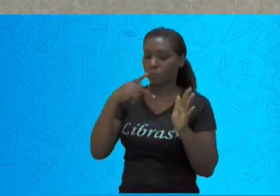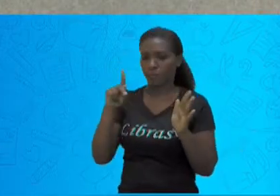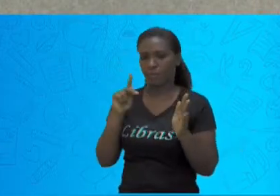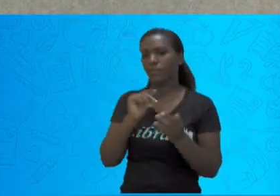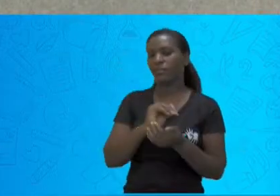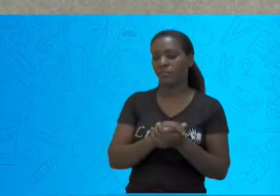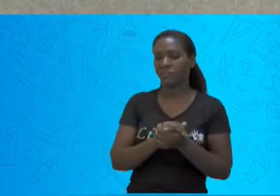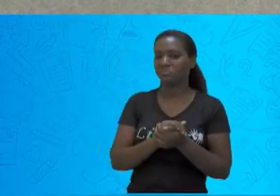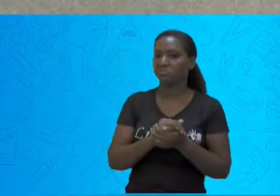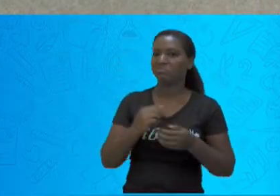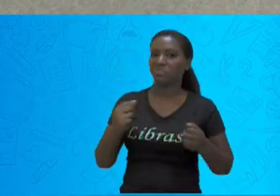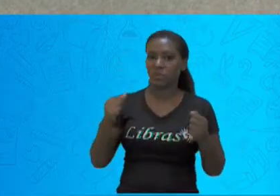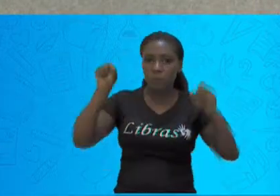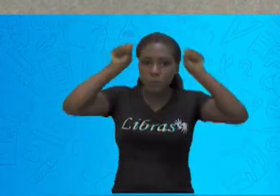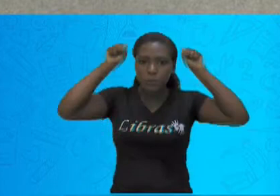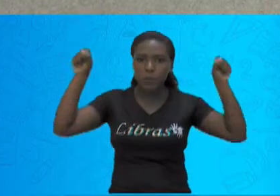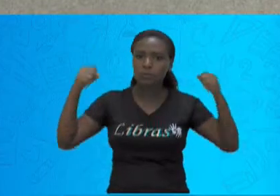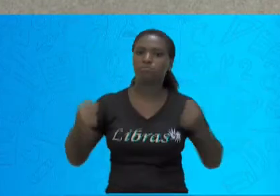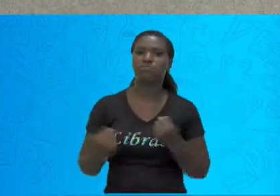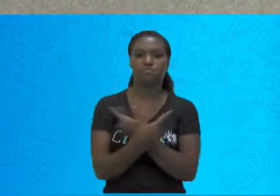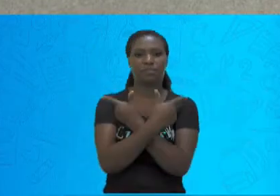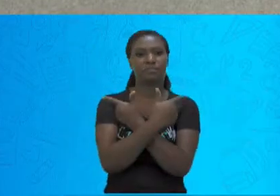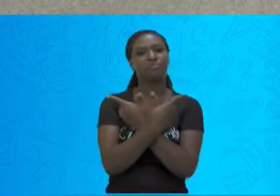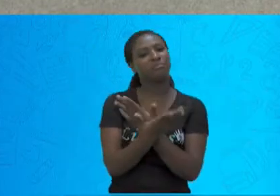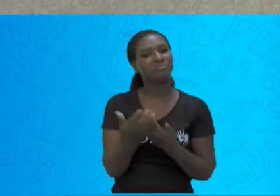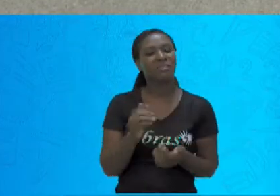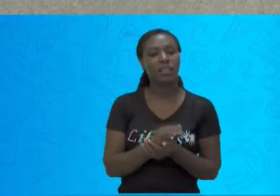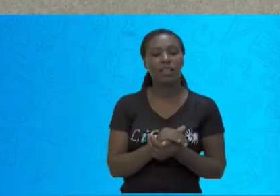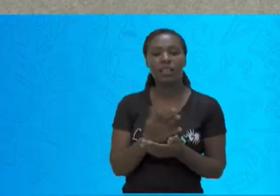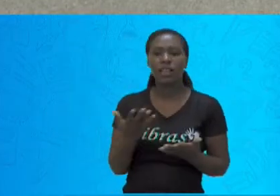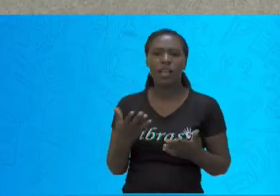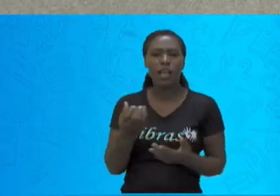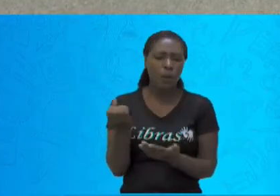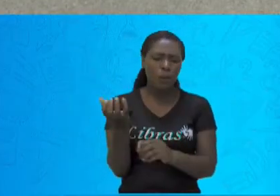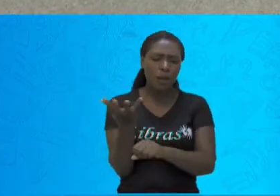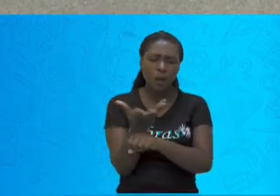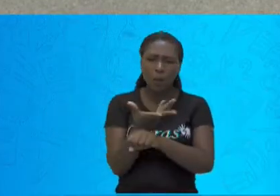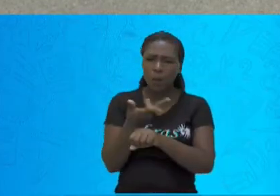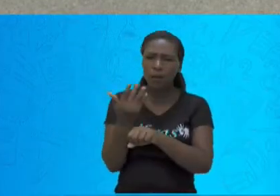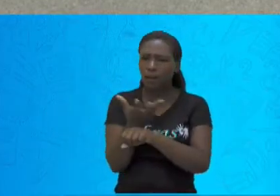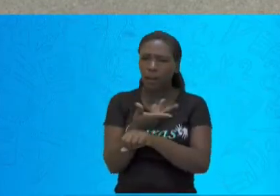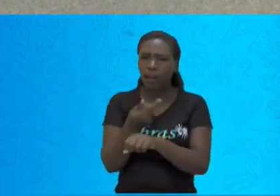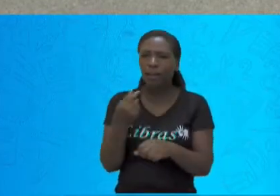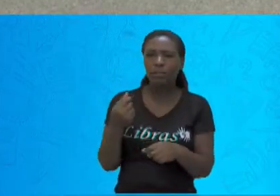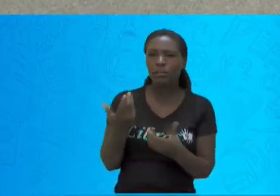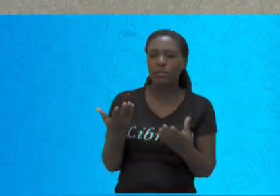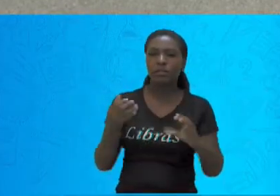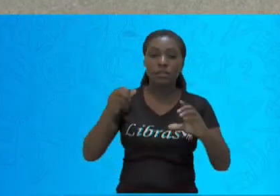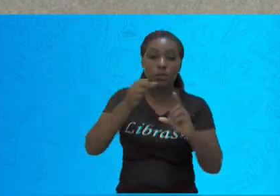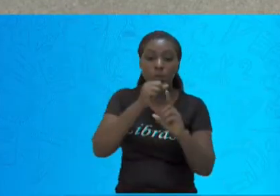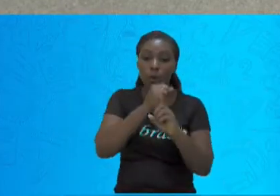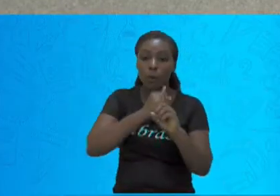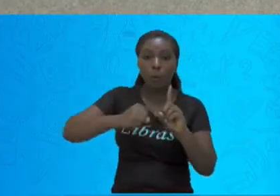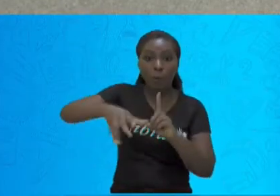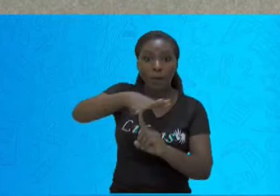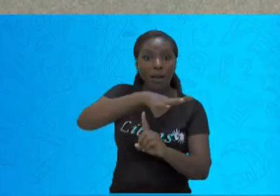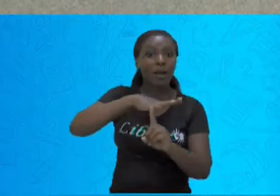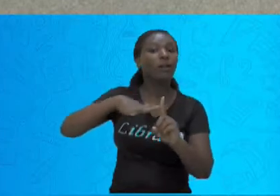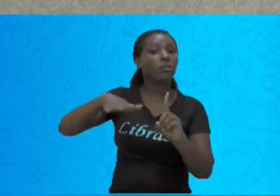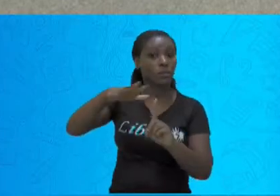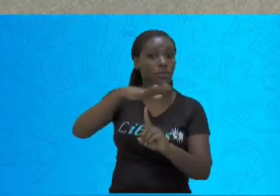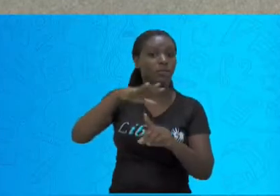particularidade da civilização mesoamericana. E, além disso, tem algo